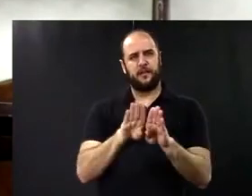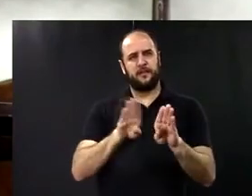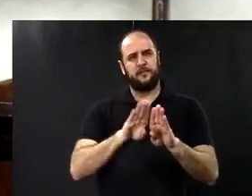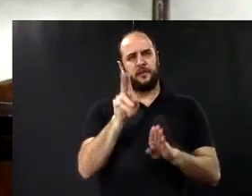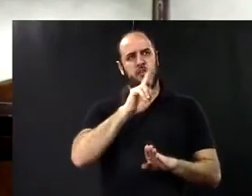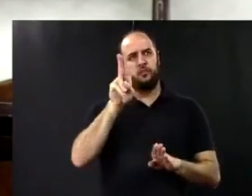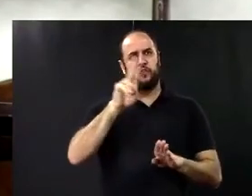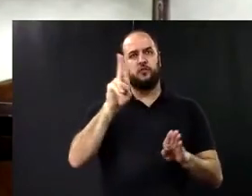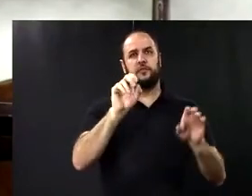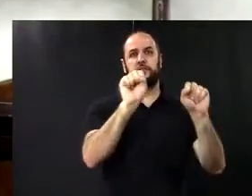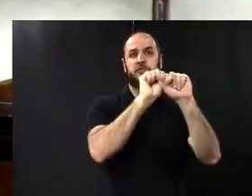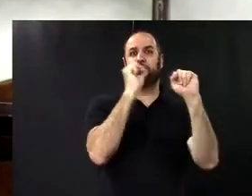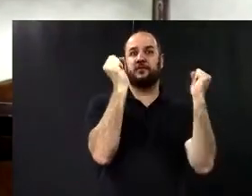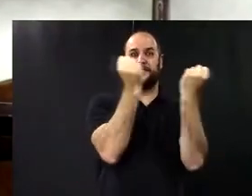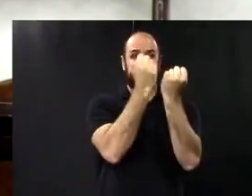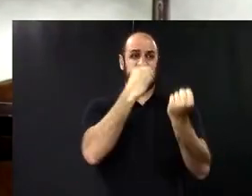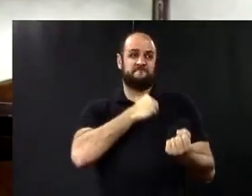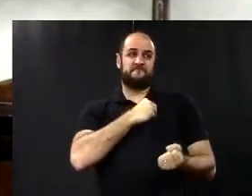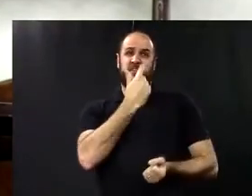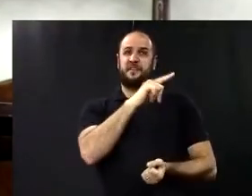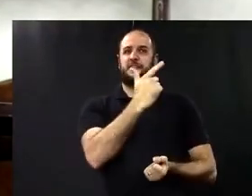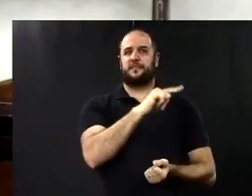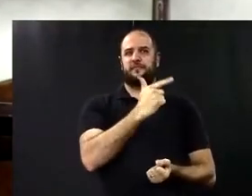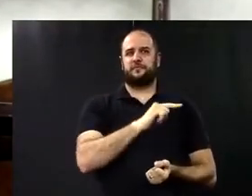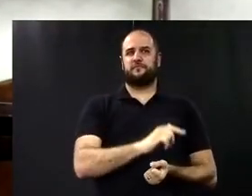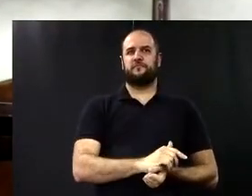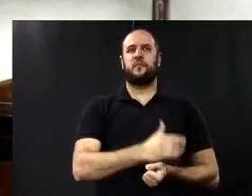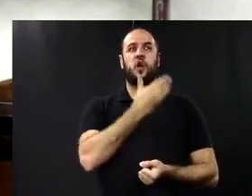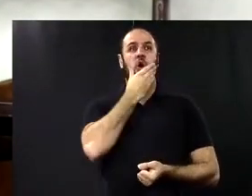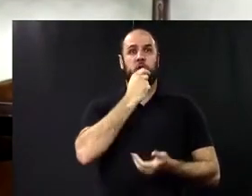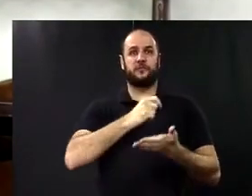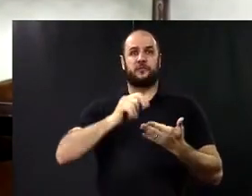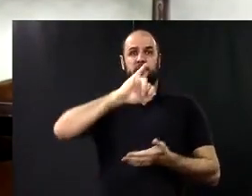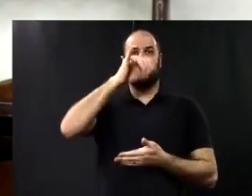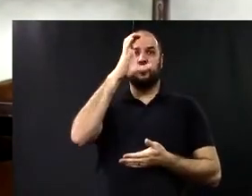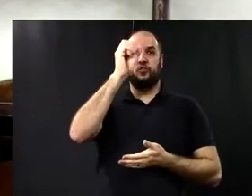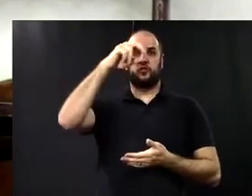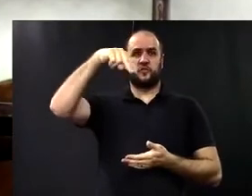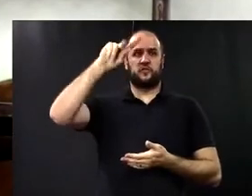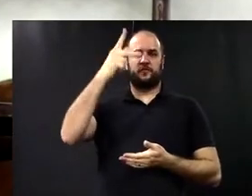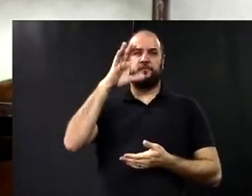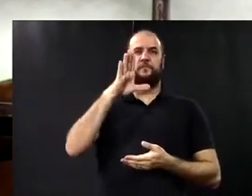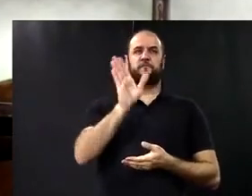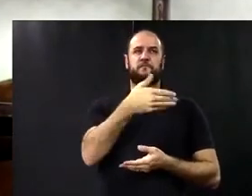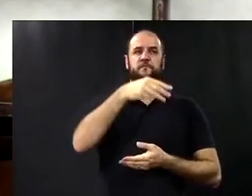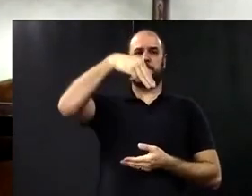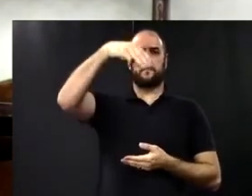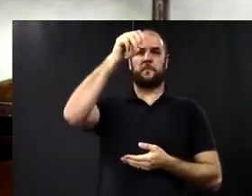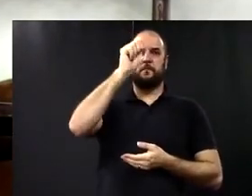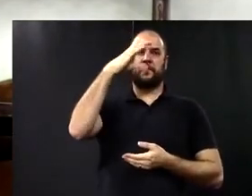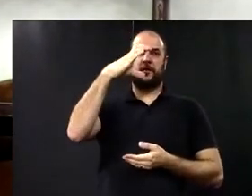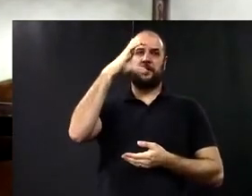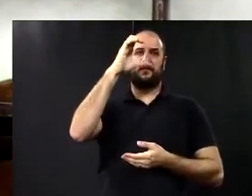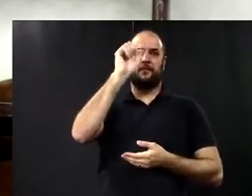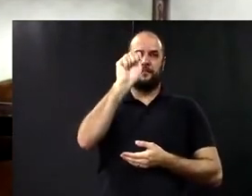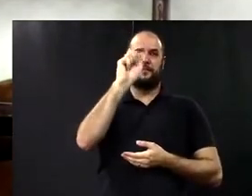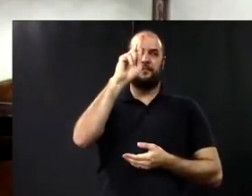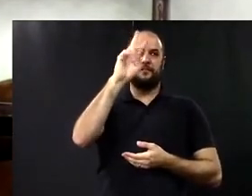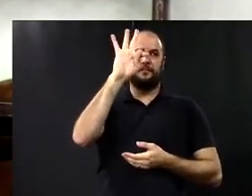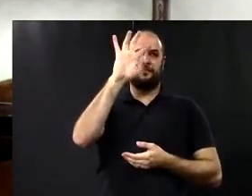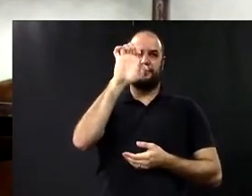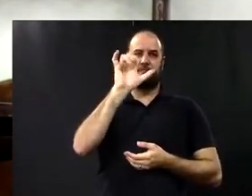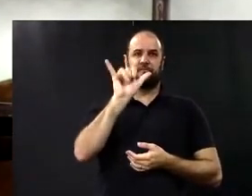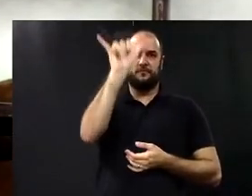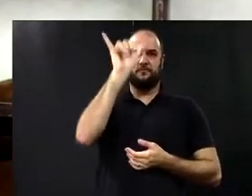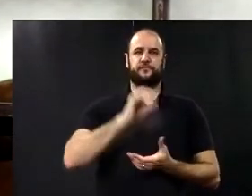que é A Sociedade Sem Pecado, de John MacArthur. E lá ele, no primeiro capítulo, ele trabalha essa